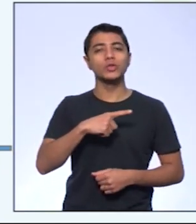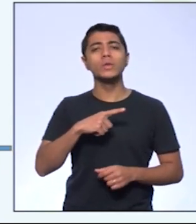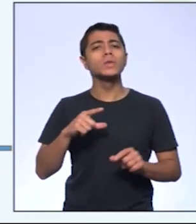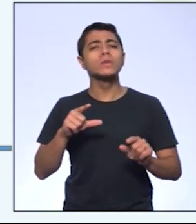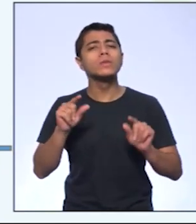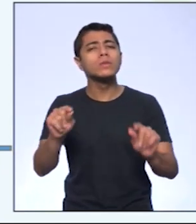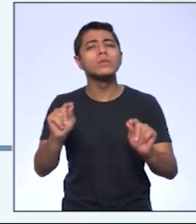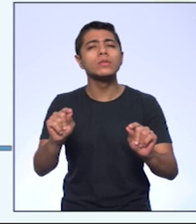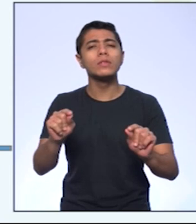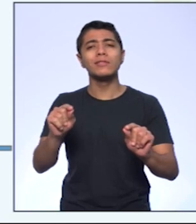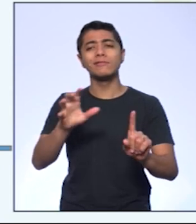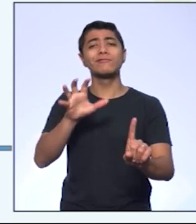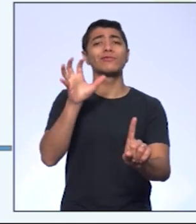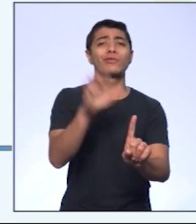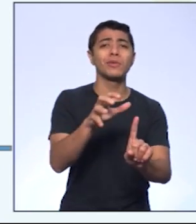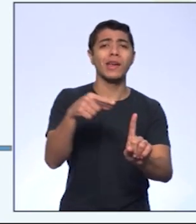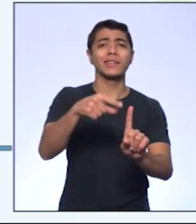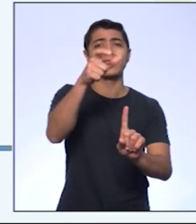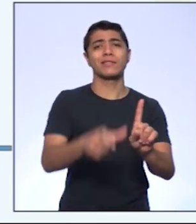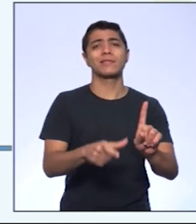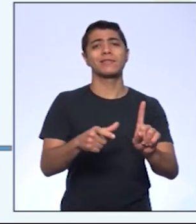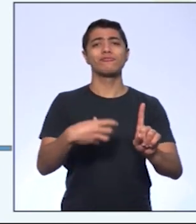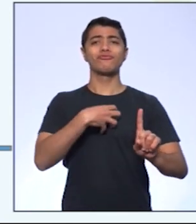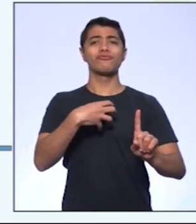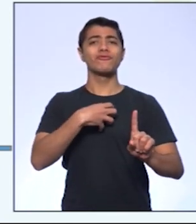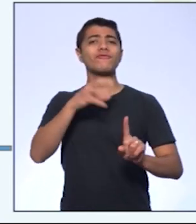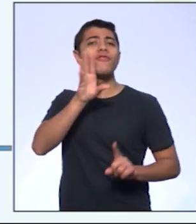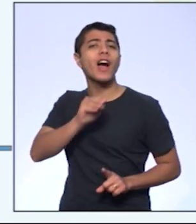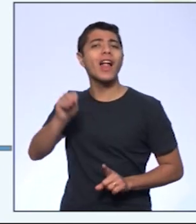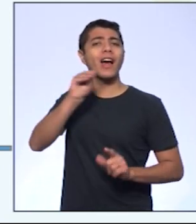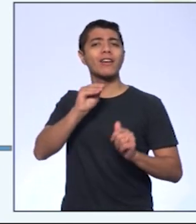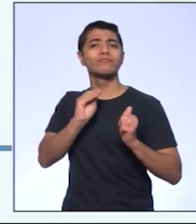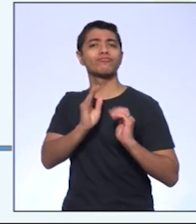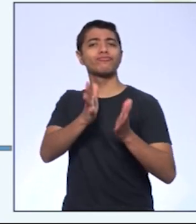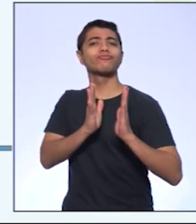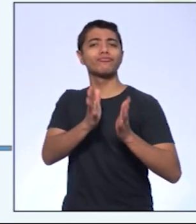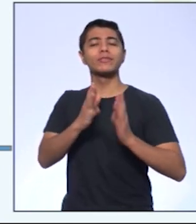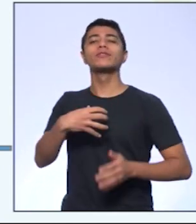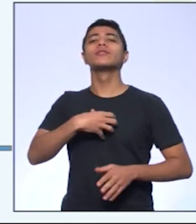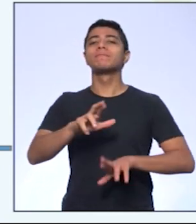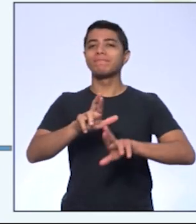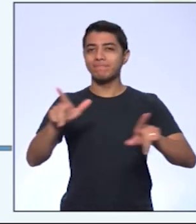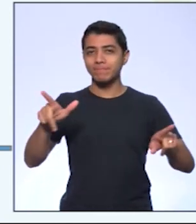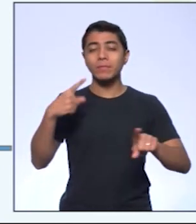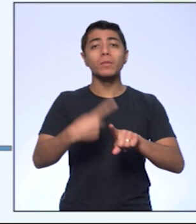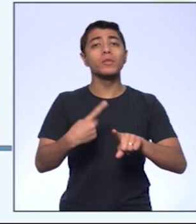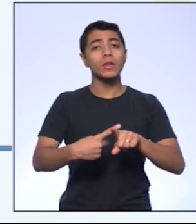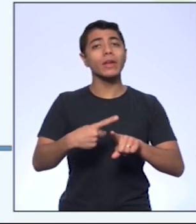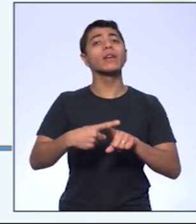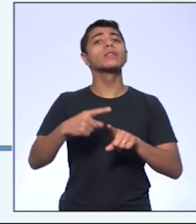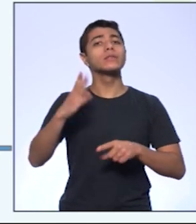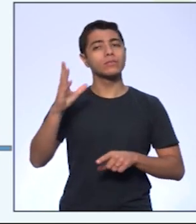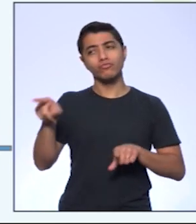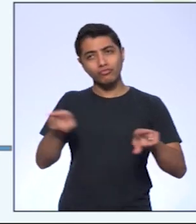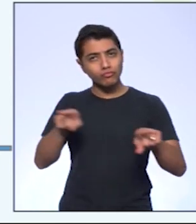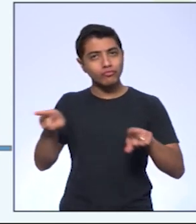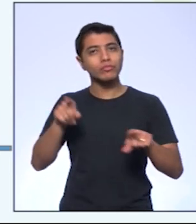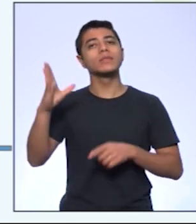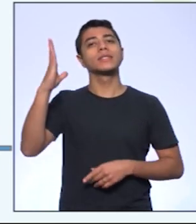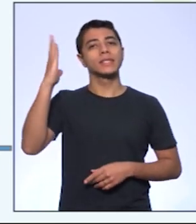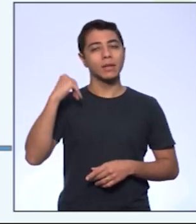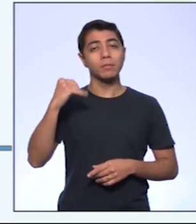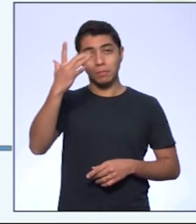diferenças dos falares entre os indivíduos, pois ambos consideram que qualquer pessoa do mesmo nível sociocultural falam de